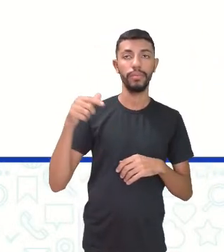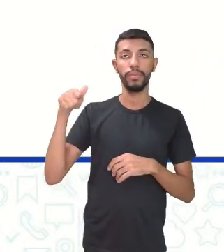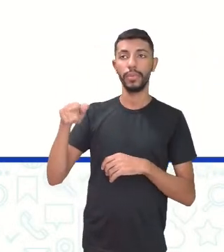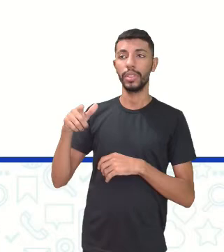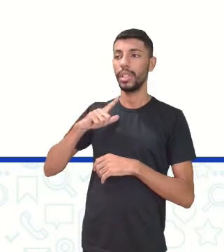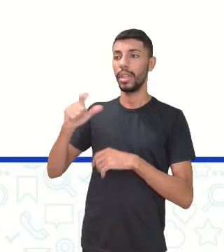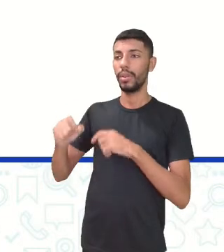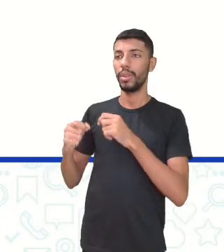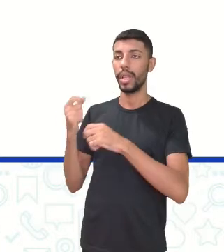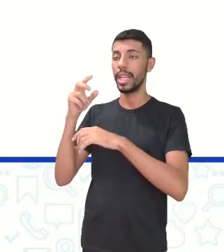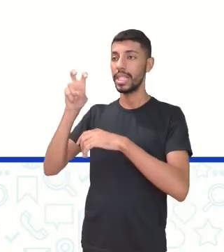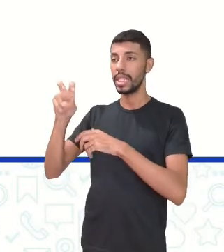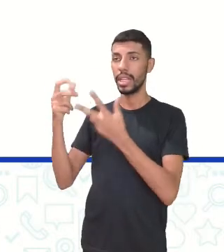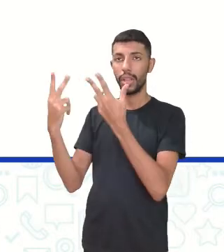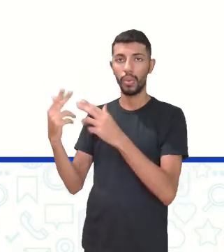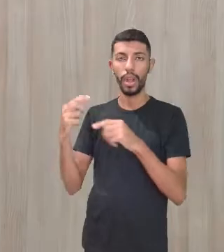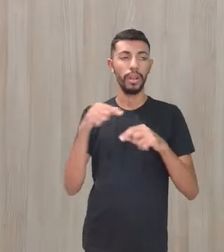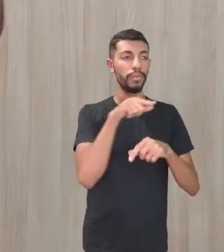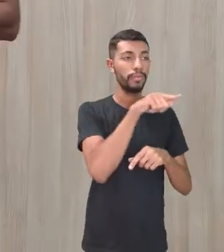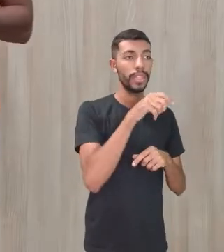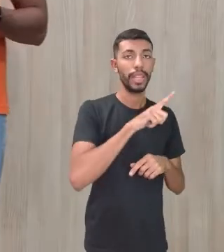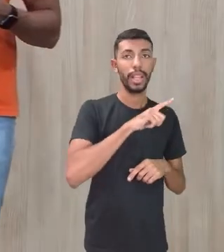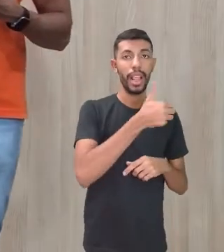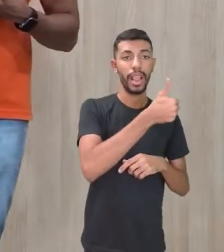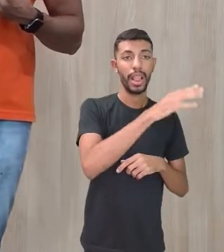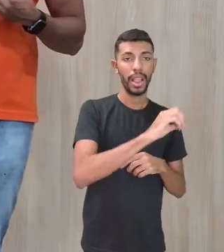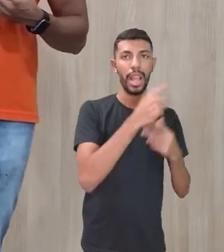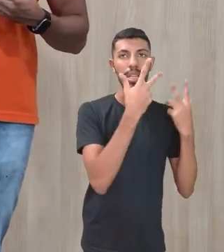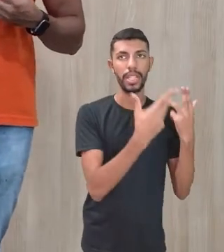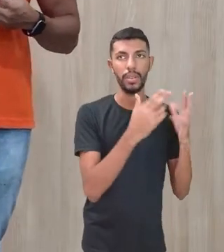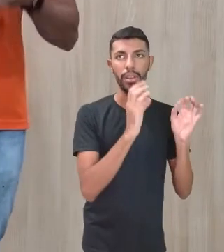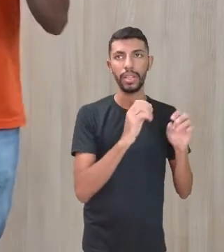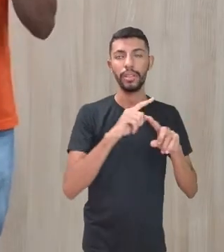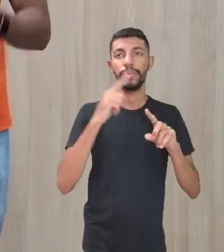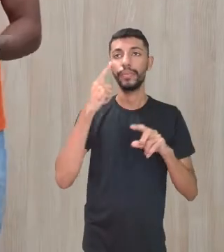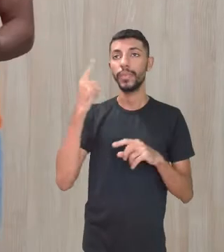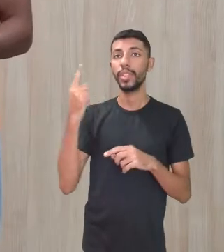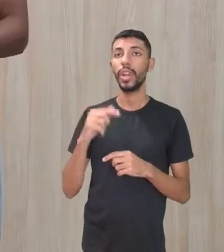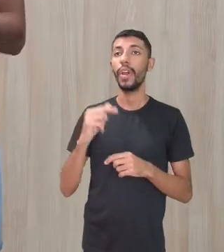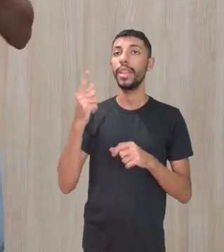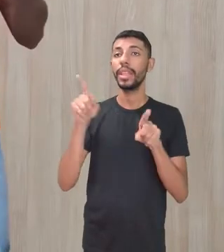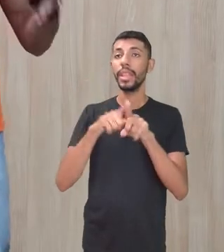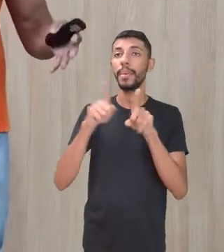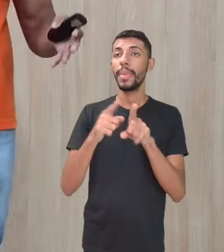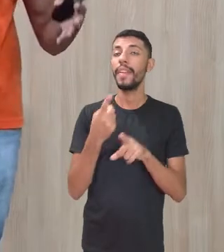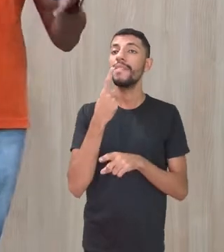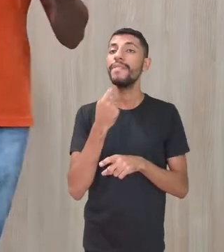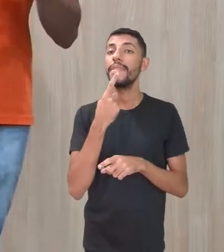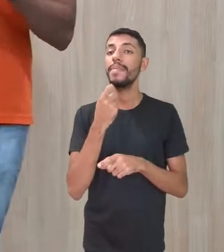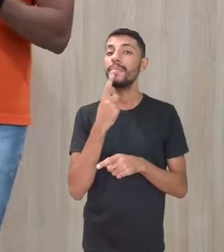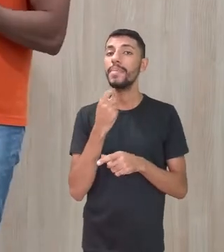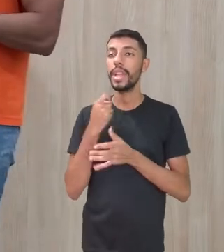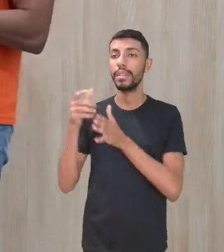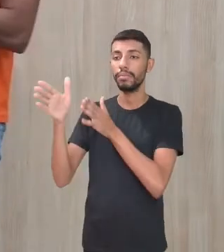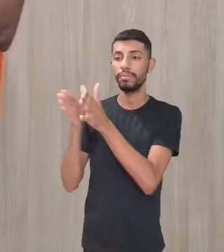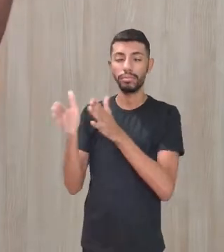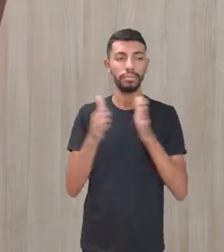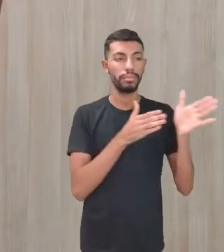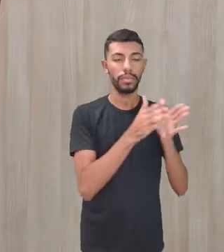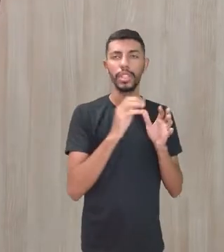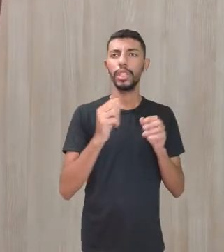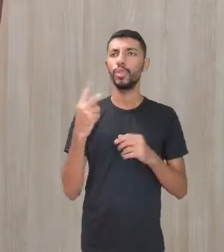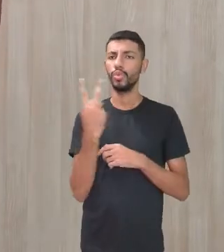Pode notar também que a parte vermelha em questão aí, ela é a mesma para os dois